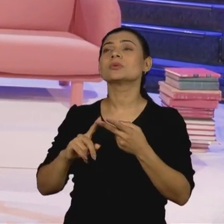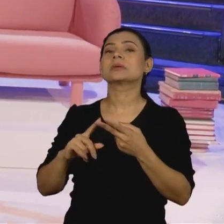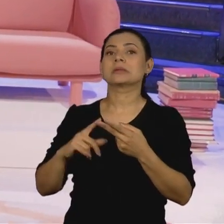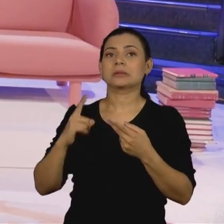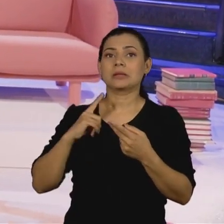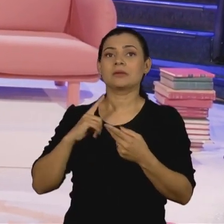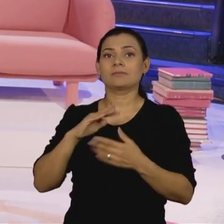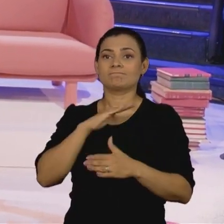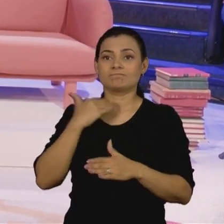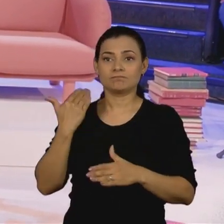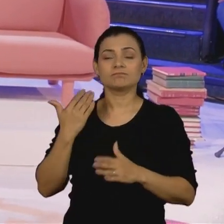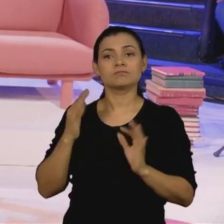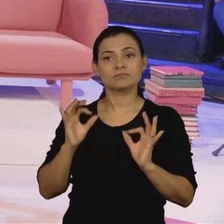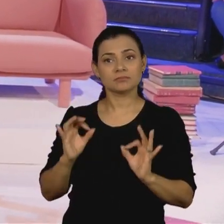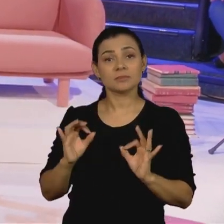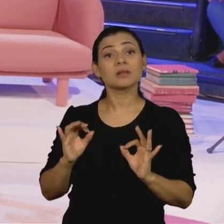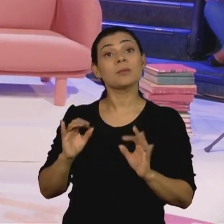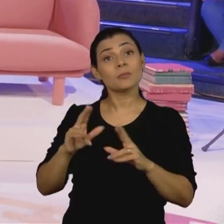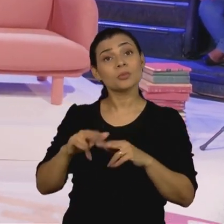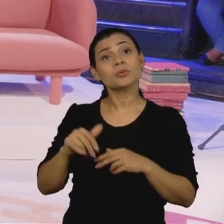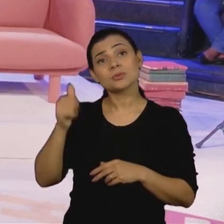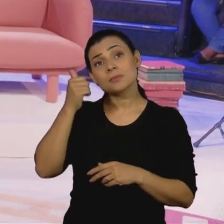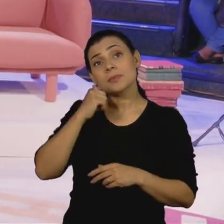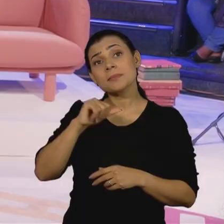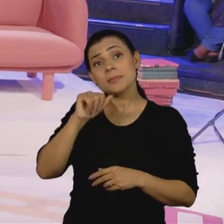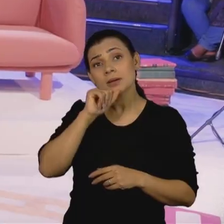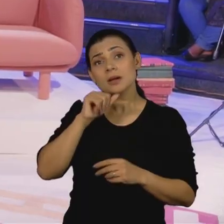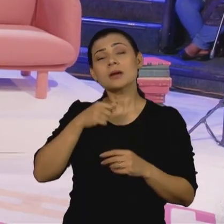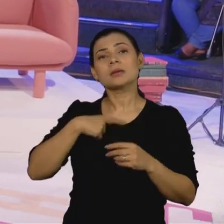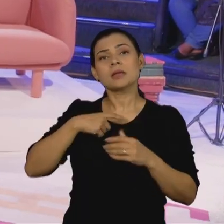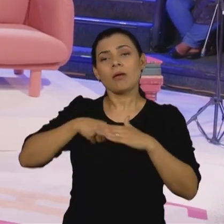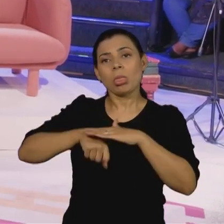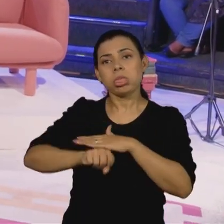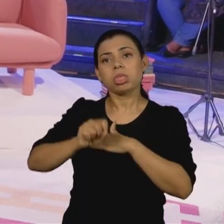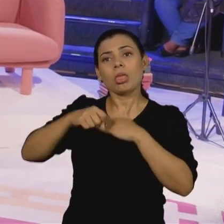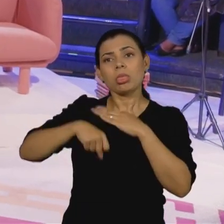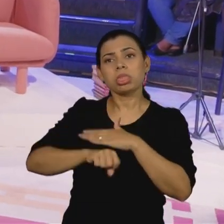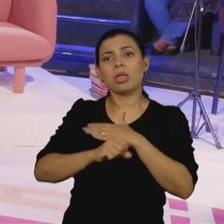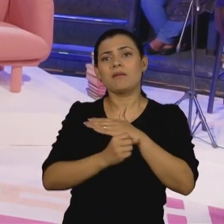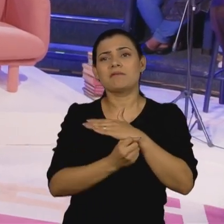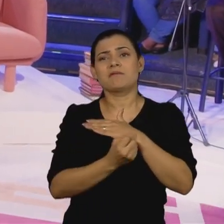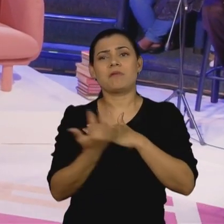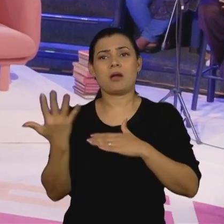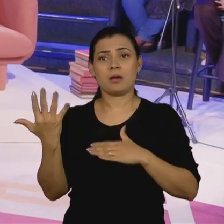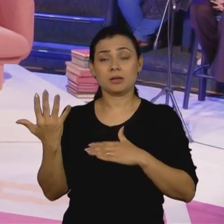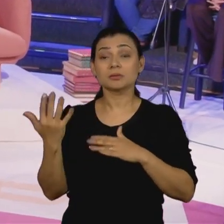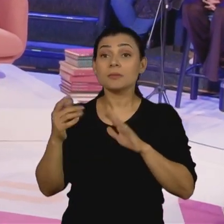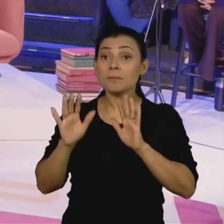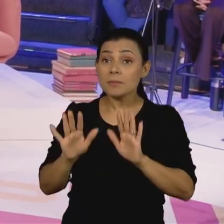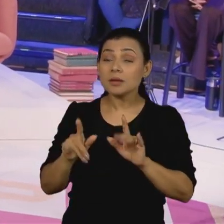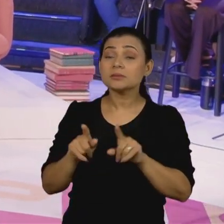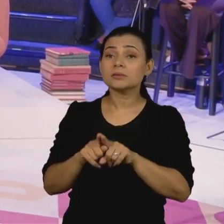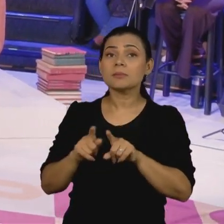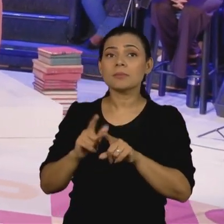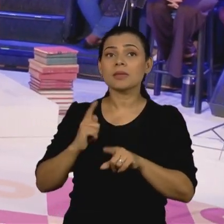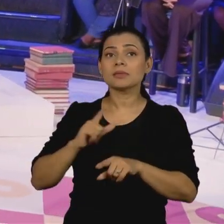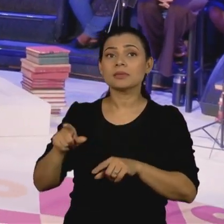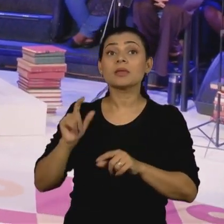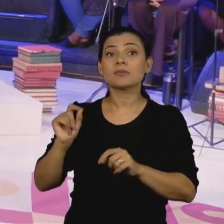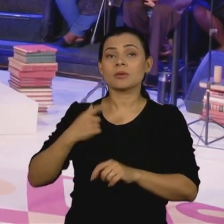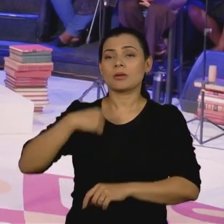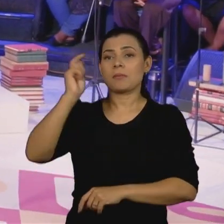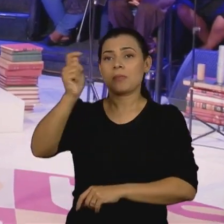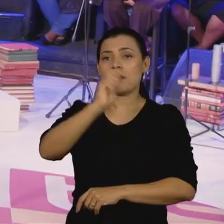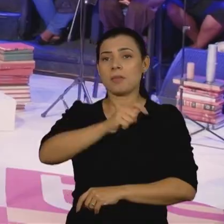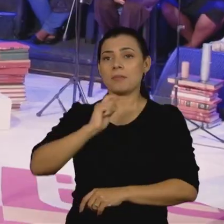quatrigêmeo. Então, ela pariu muitas vezes, né? Mas ela foi desenvolvendo também esse aspecto